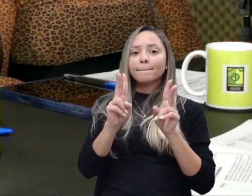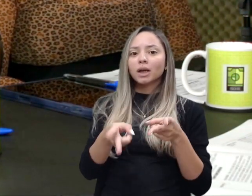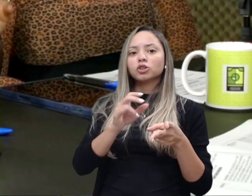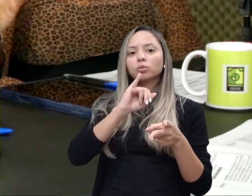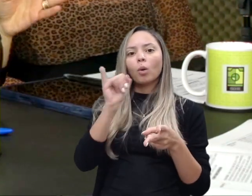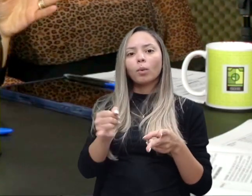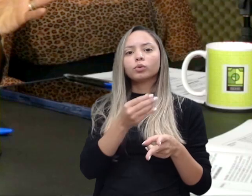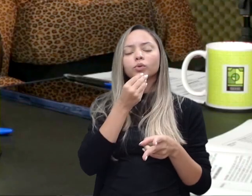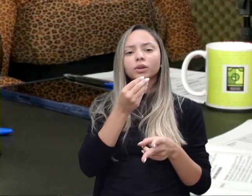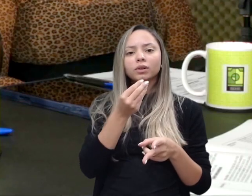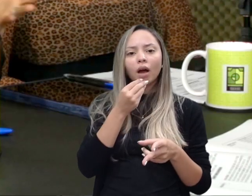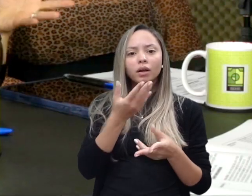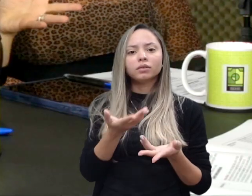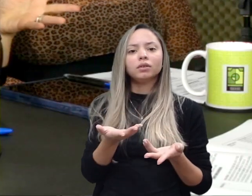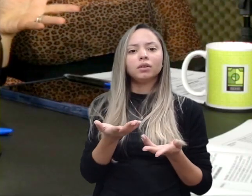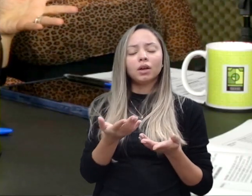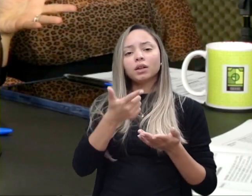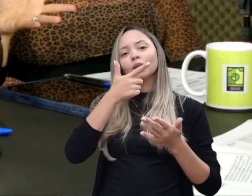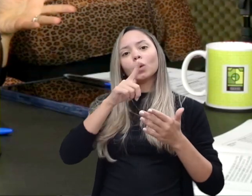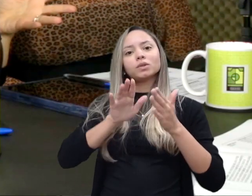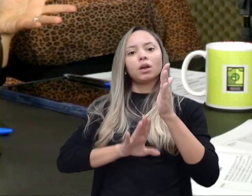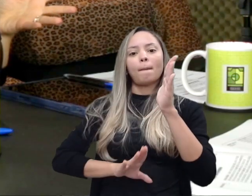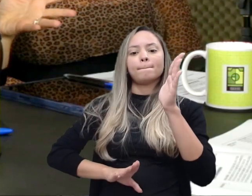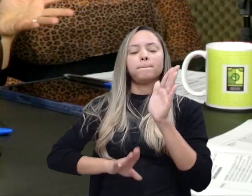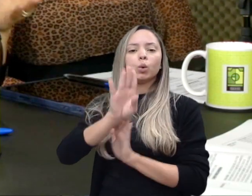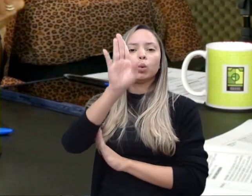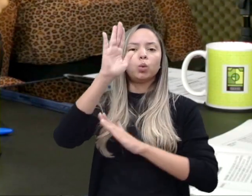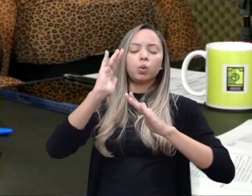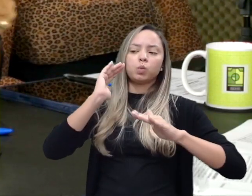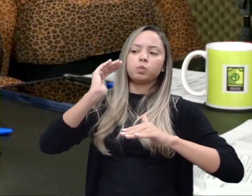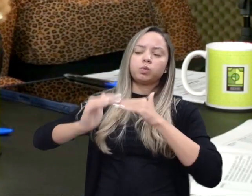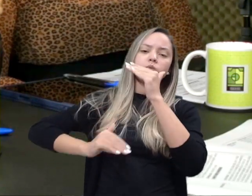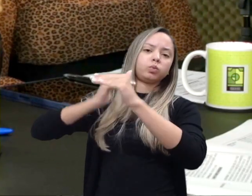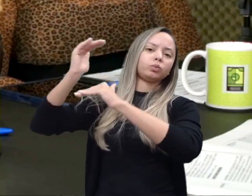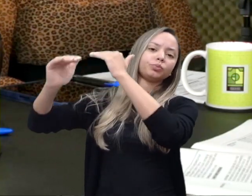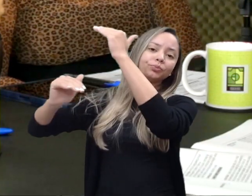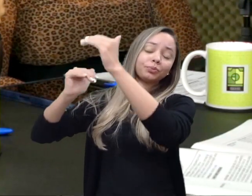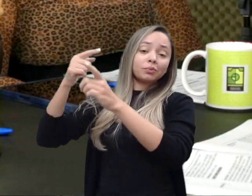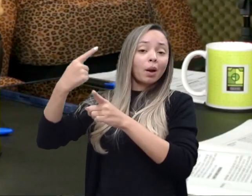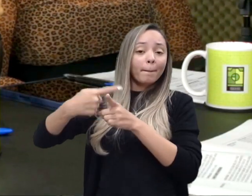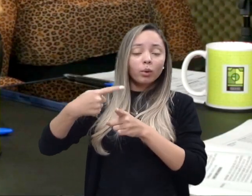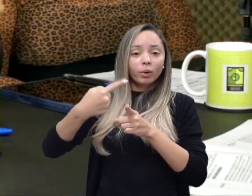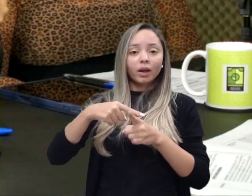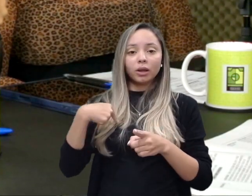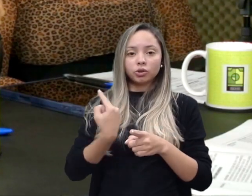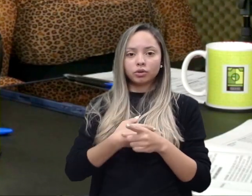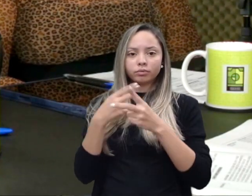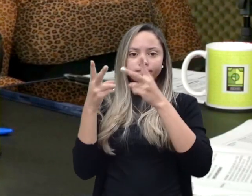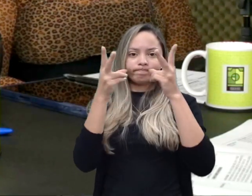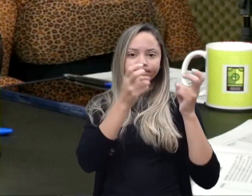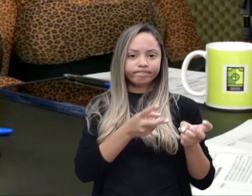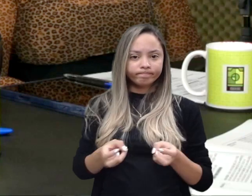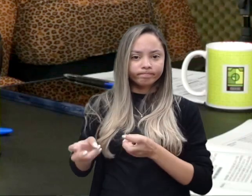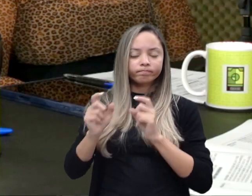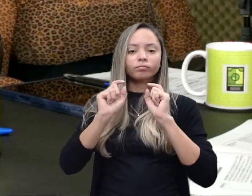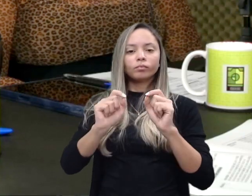de escalonar cargos mais altos dentro da empresa, porque, invariavelmente, a gente encontra pessoas, as empresas